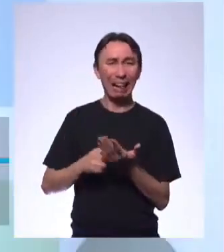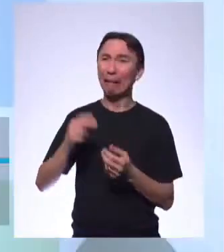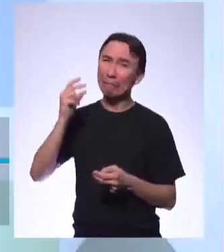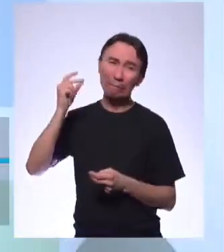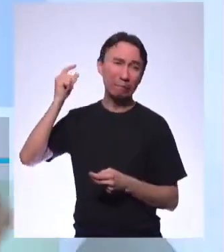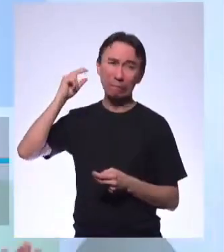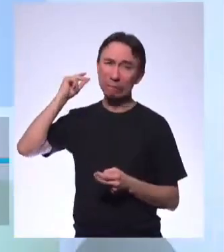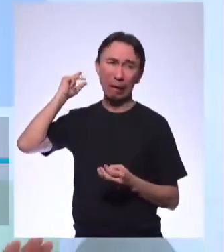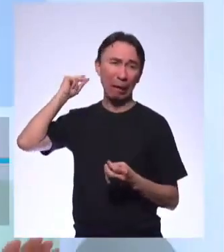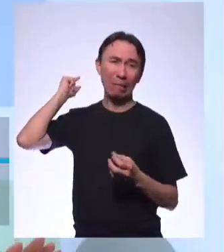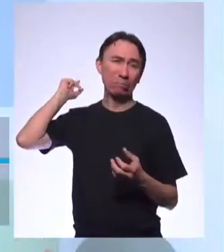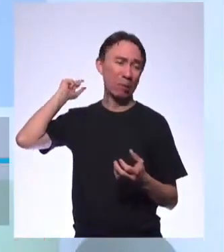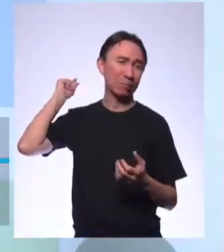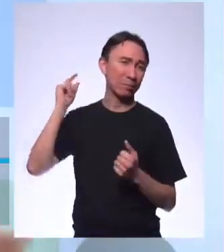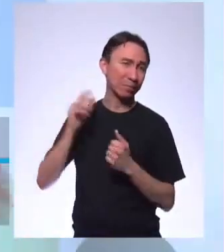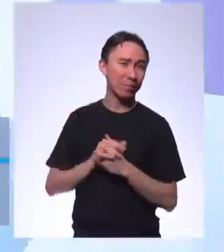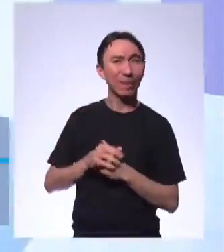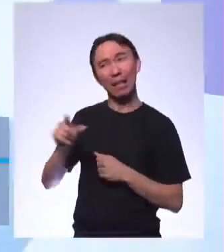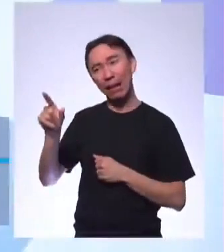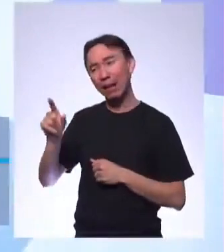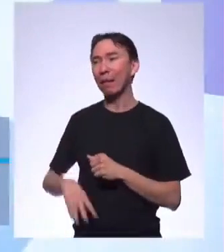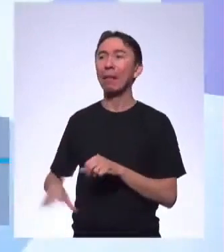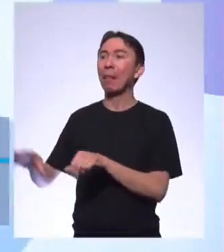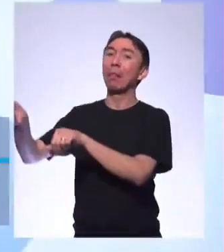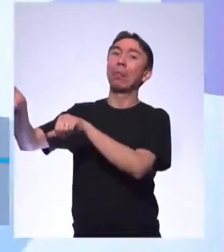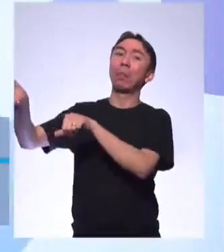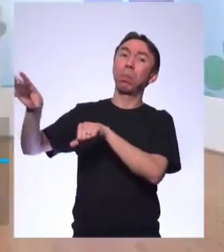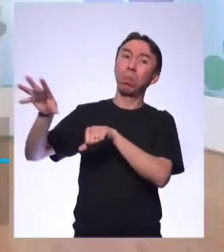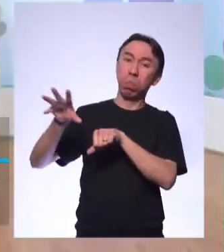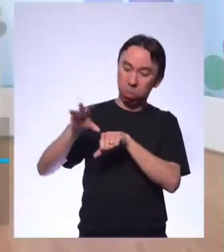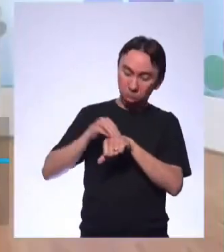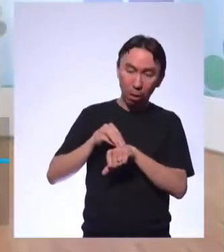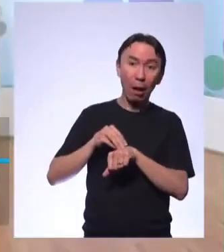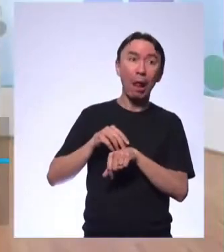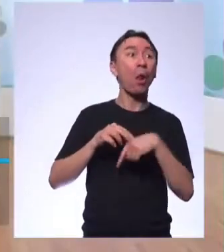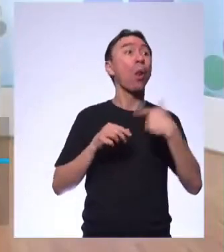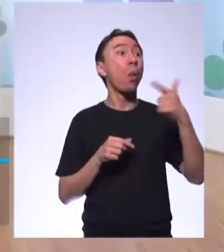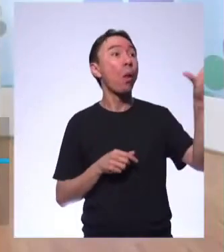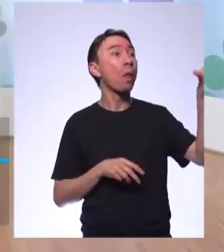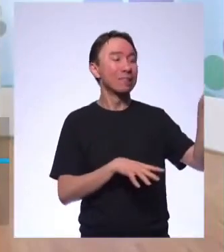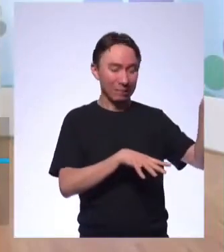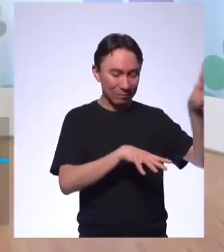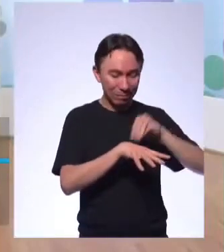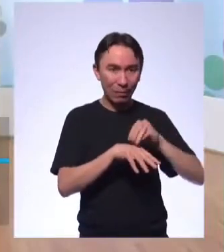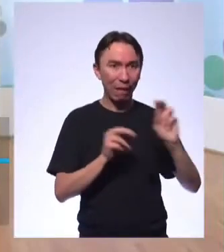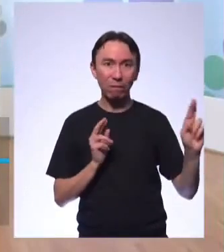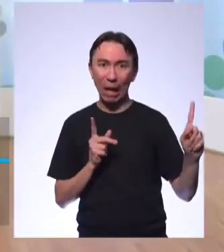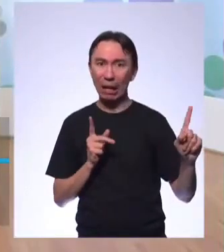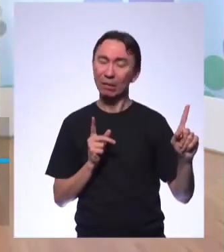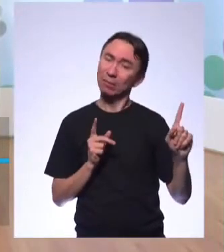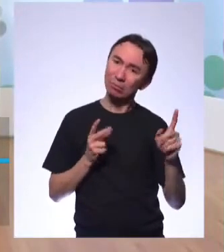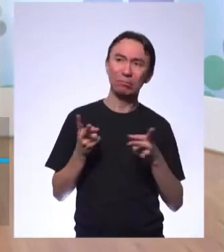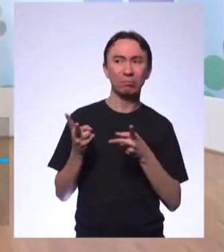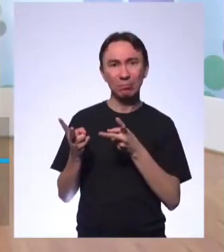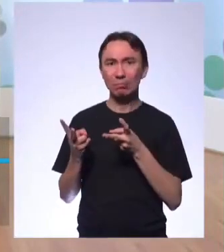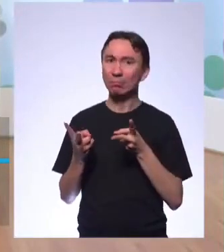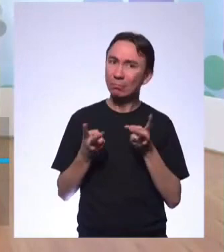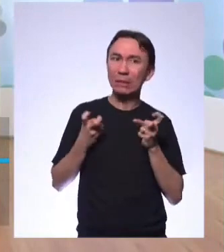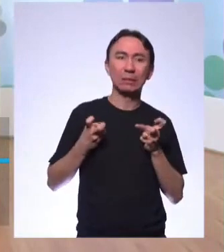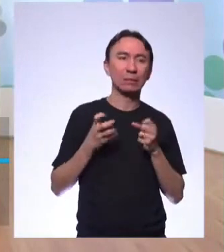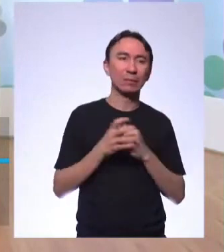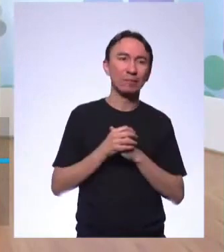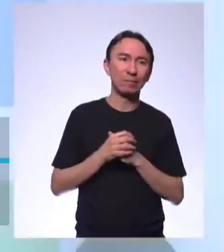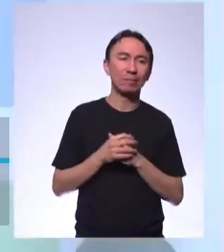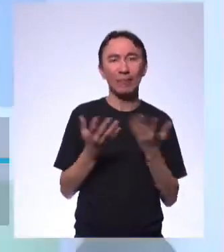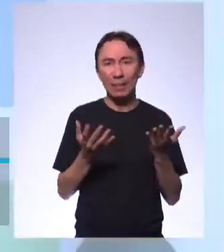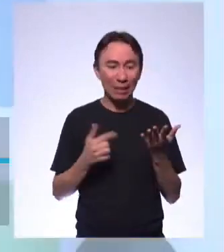reescrita. Uma, é isso que eu tô fonte, dizer. Né? Pega isso, uma fonte está de um jeito, outra fonte está de outro. Eu percebi isso, então pode ser. Verdade, pode ter acontecido. Gente, eu estou no final da